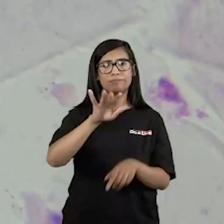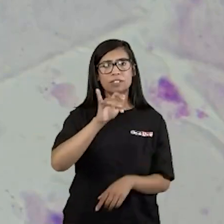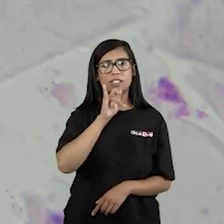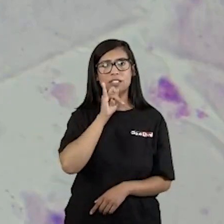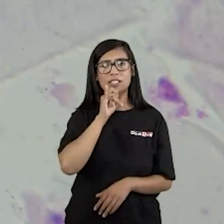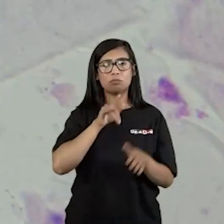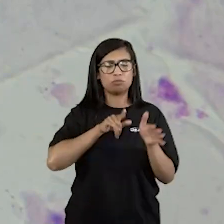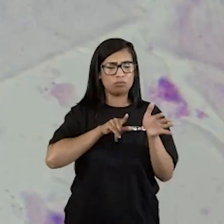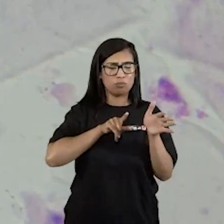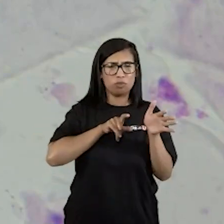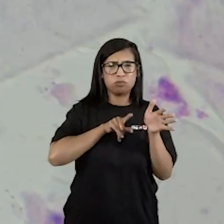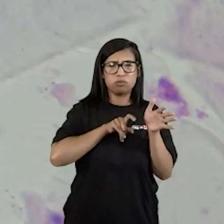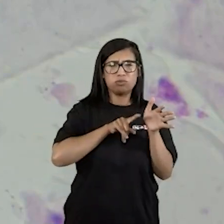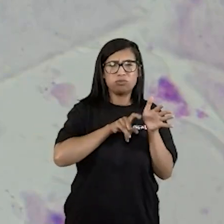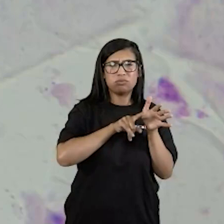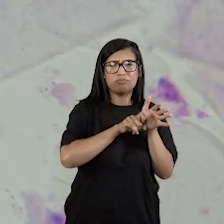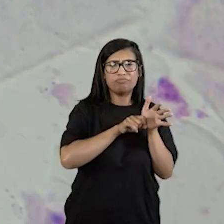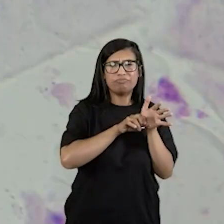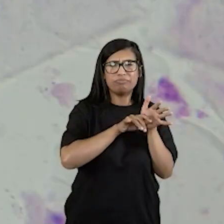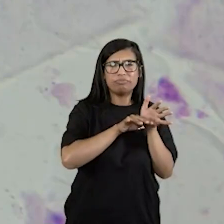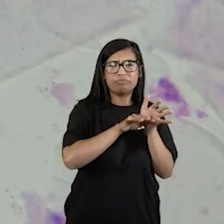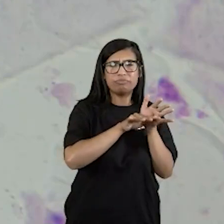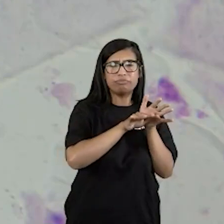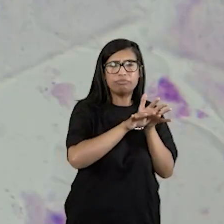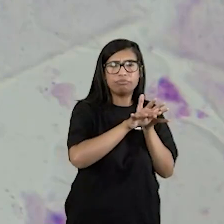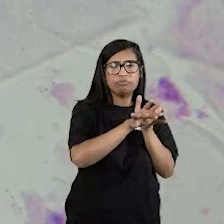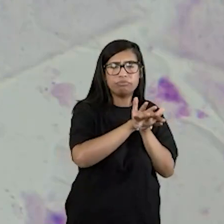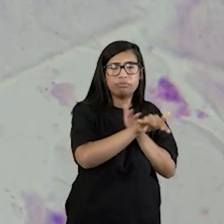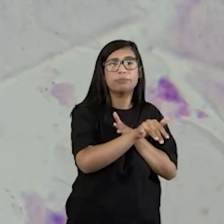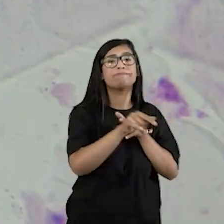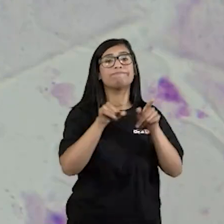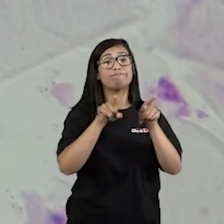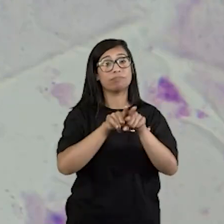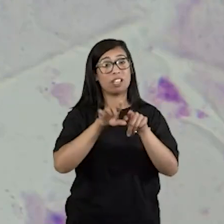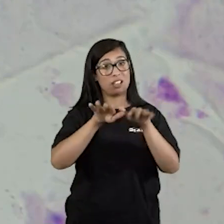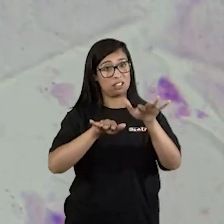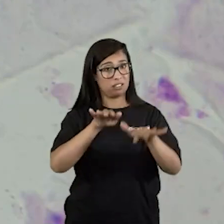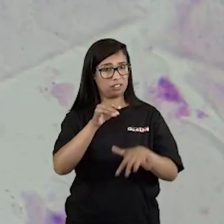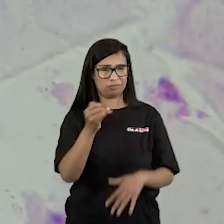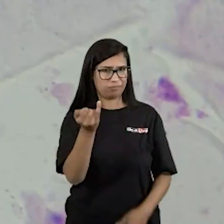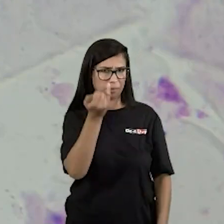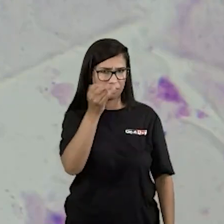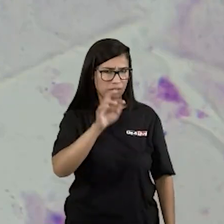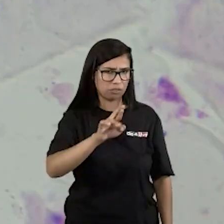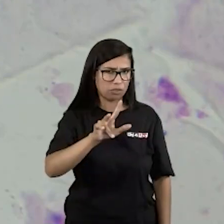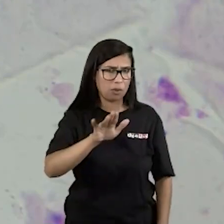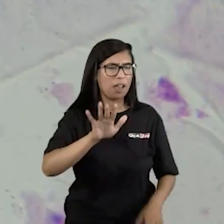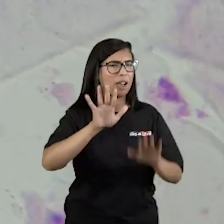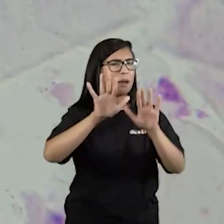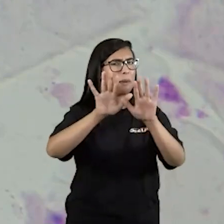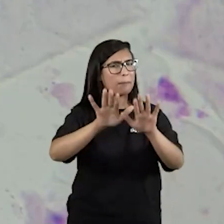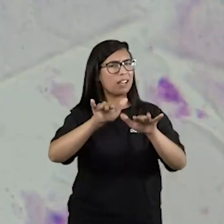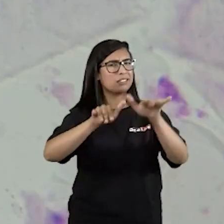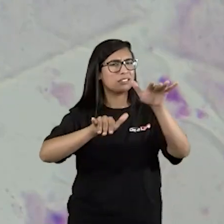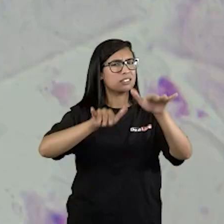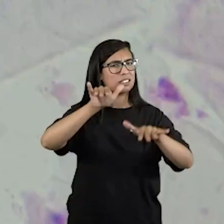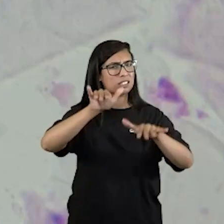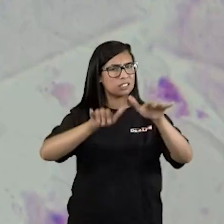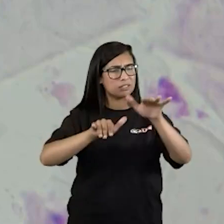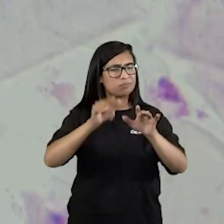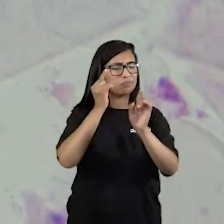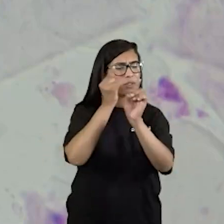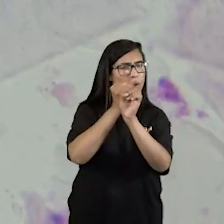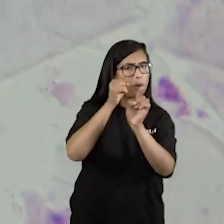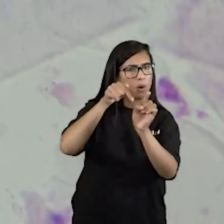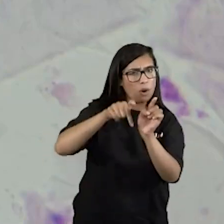pseudomonas, como a corinibactéria, que nem é importante, mas que tem aparecido em alguns pacientes. A